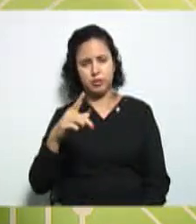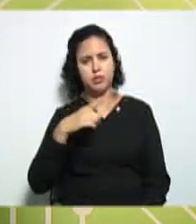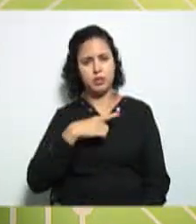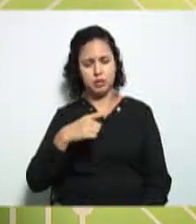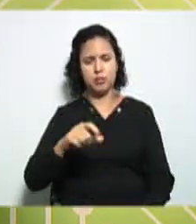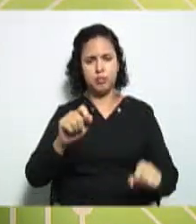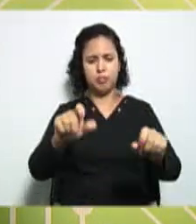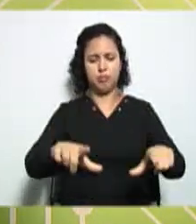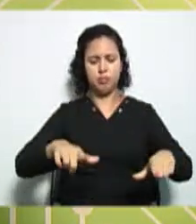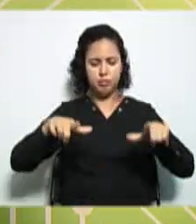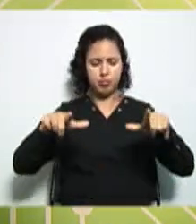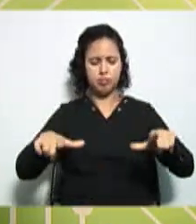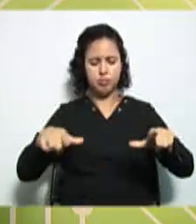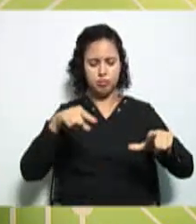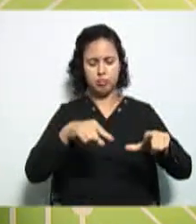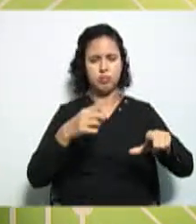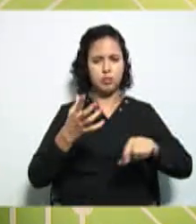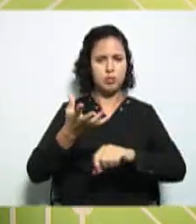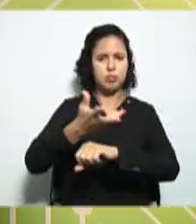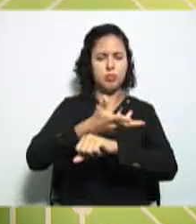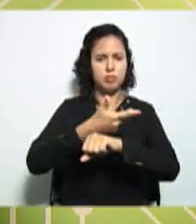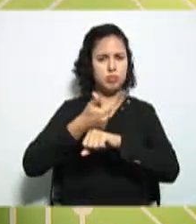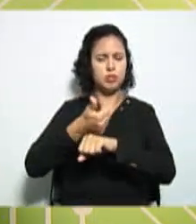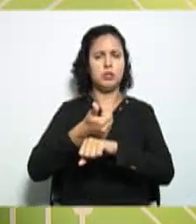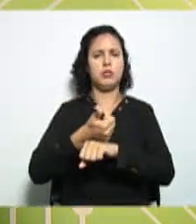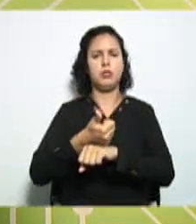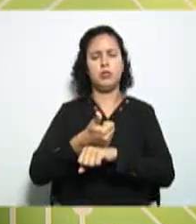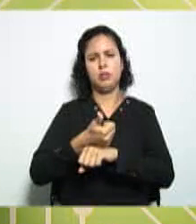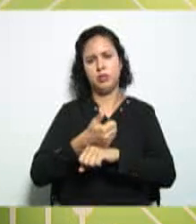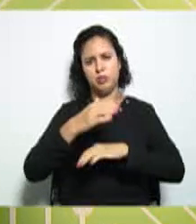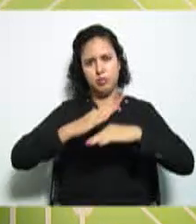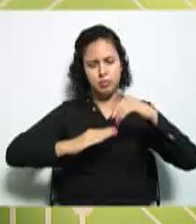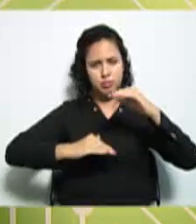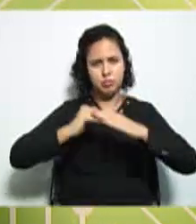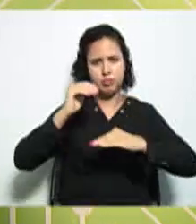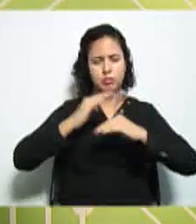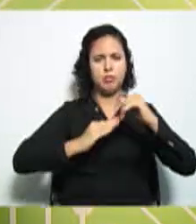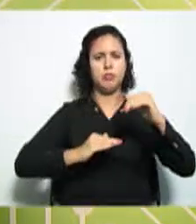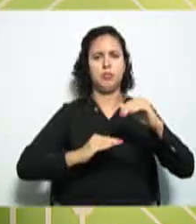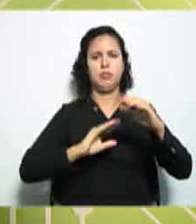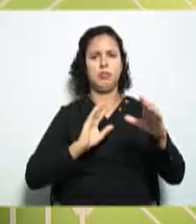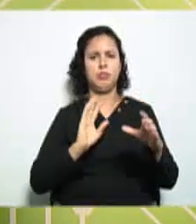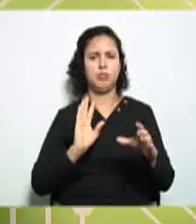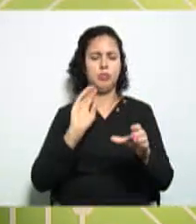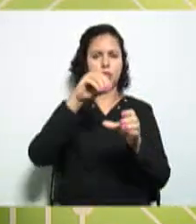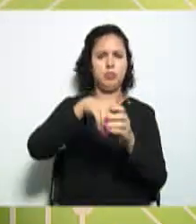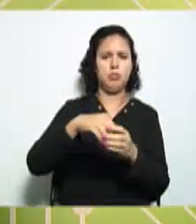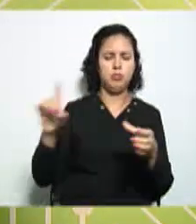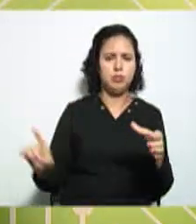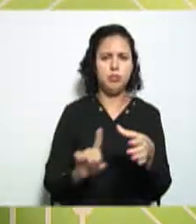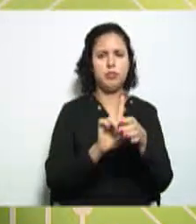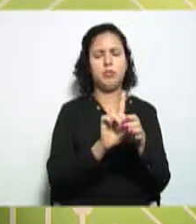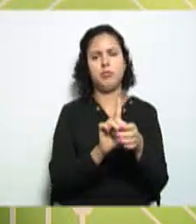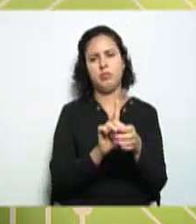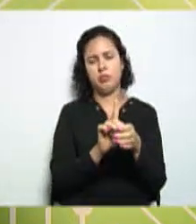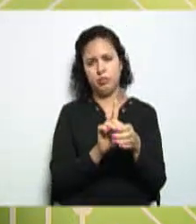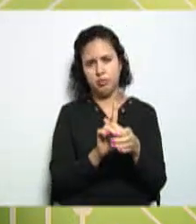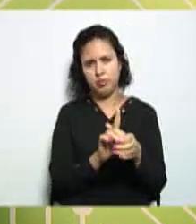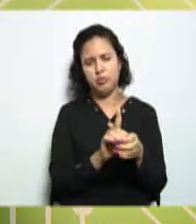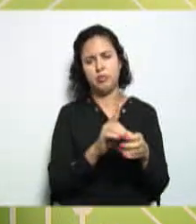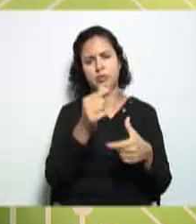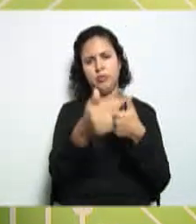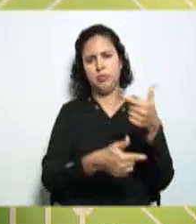certificado, você já vai ter a habilidade, a competência para atuar naquele ramo que for